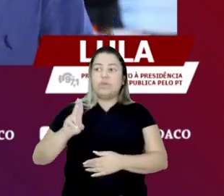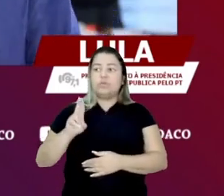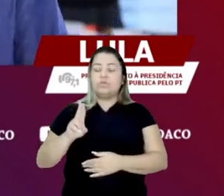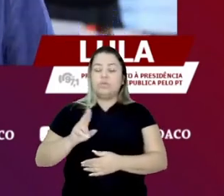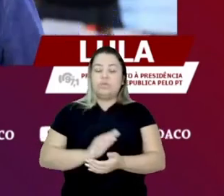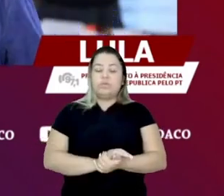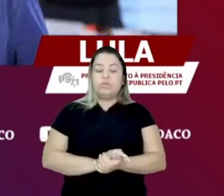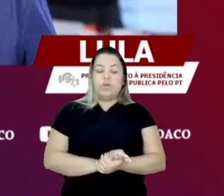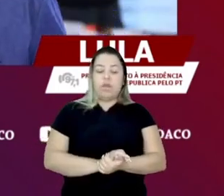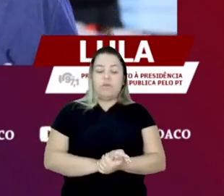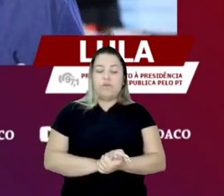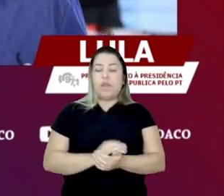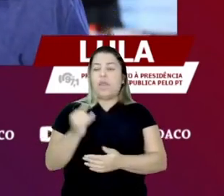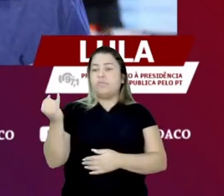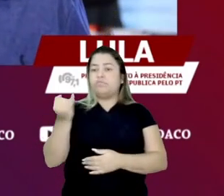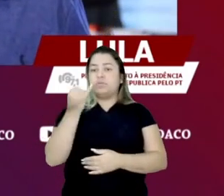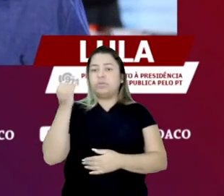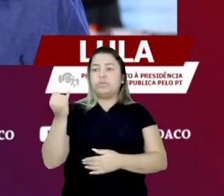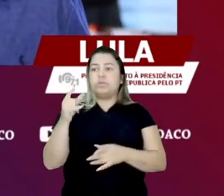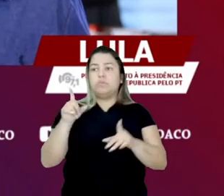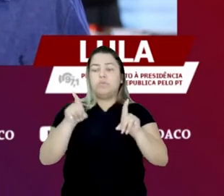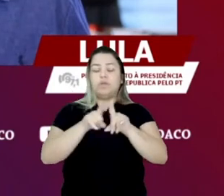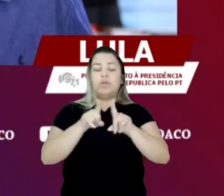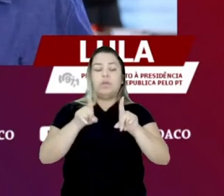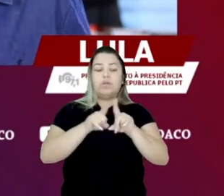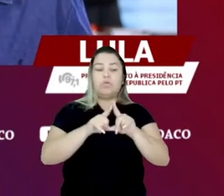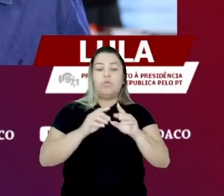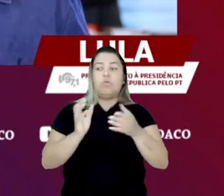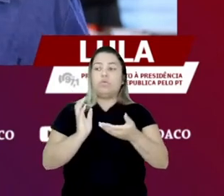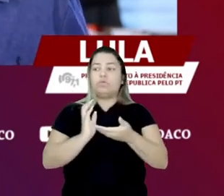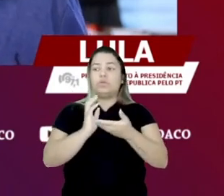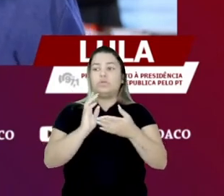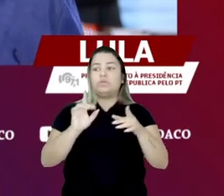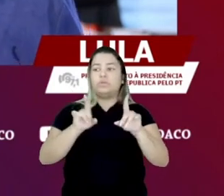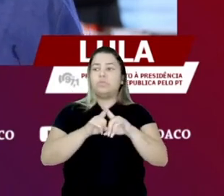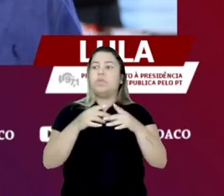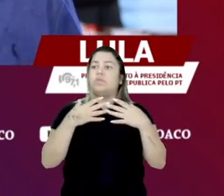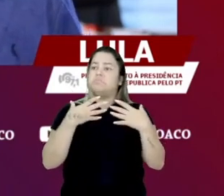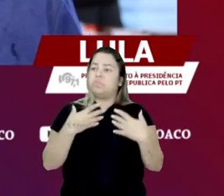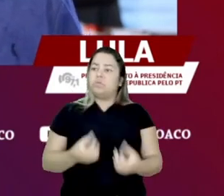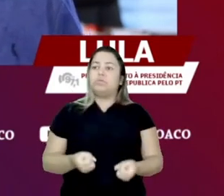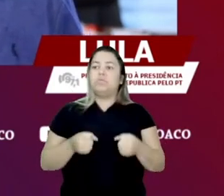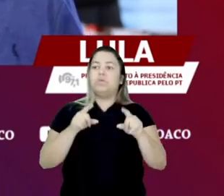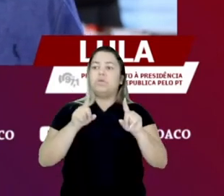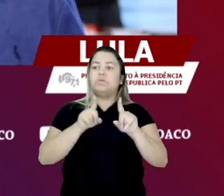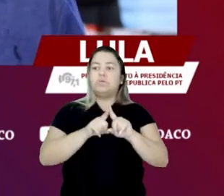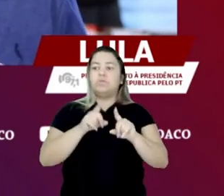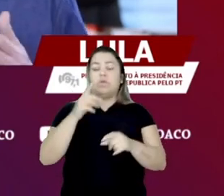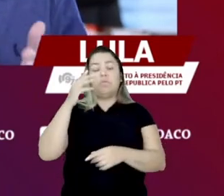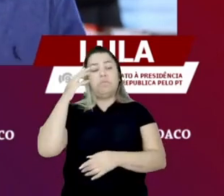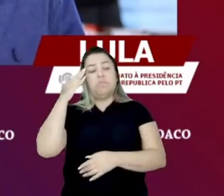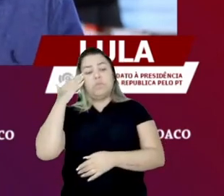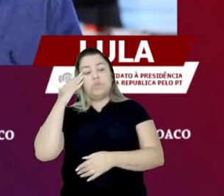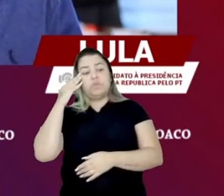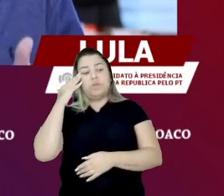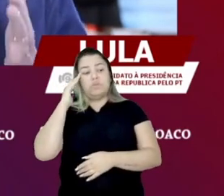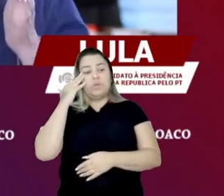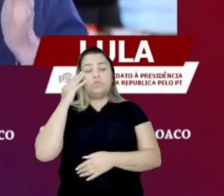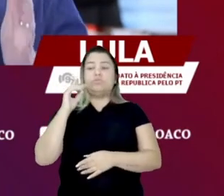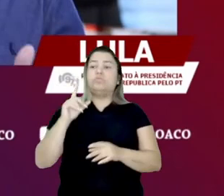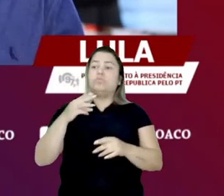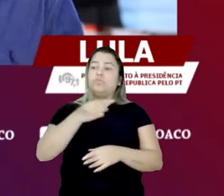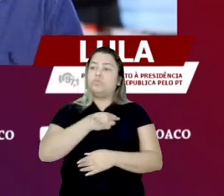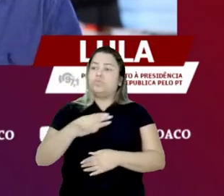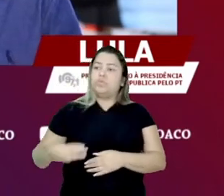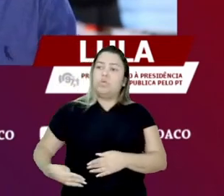do presidente, mas que ele receba uma proposta que nasça no debate da sociedade brasileira. Assim fica mais fácil,